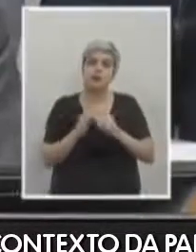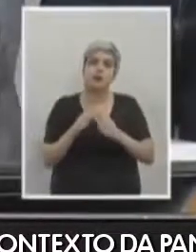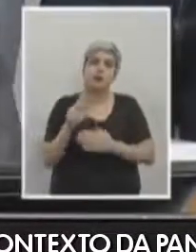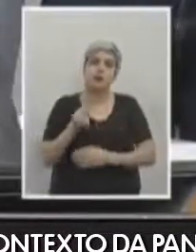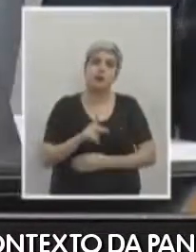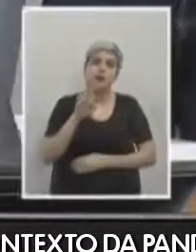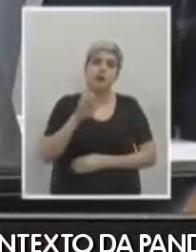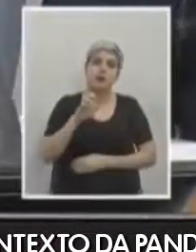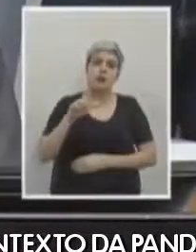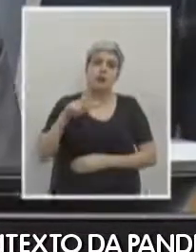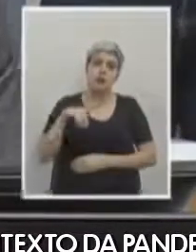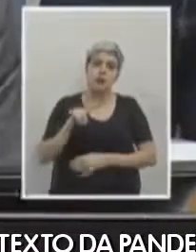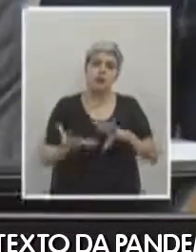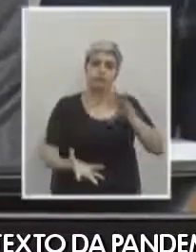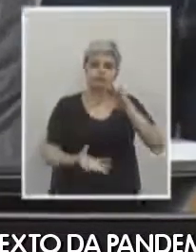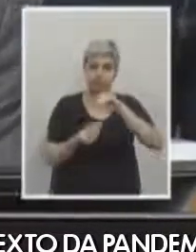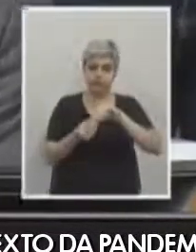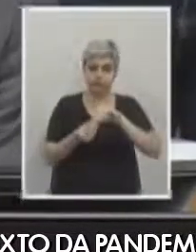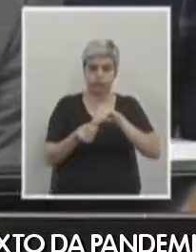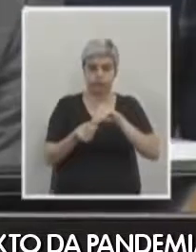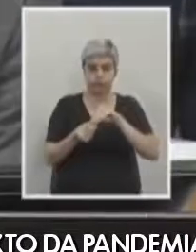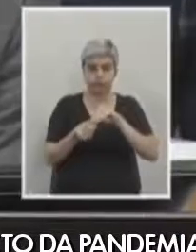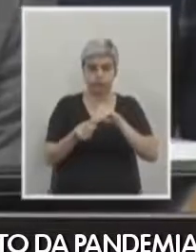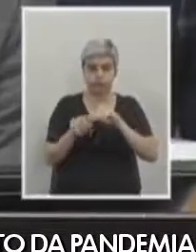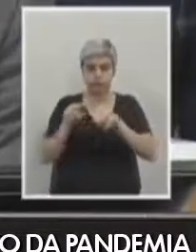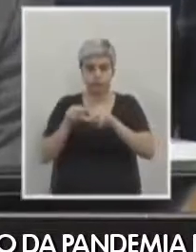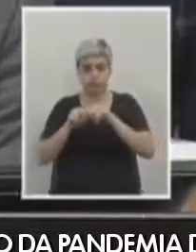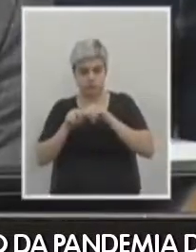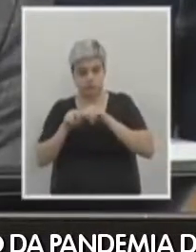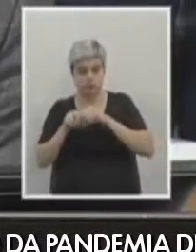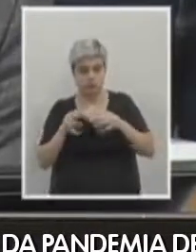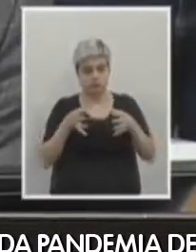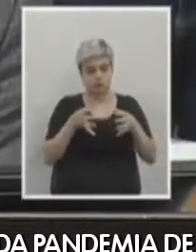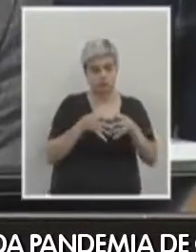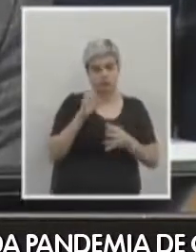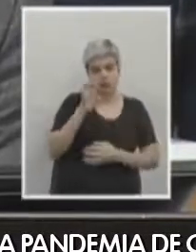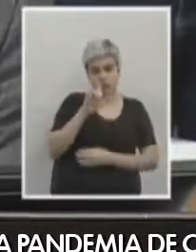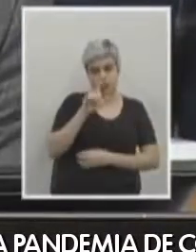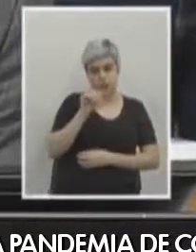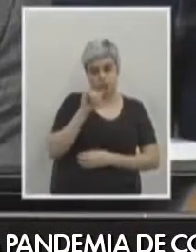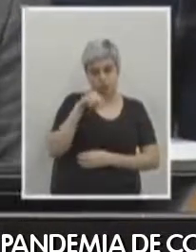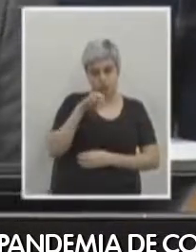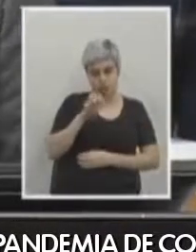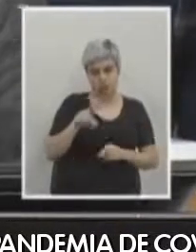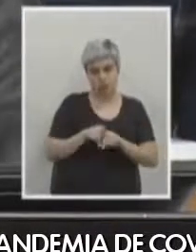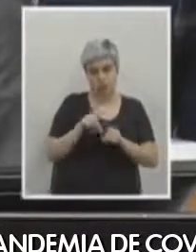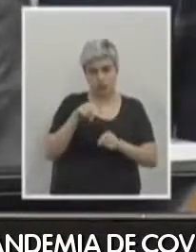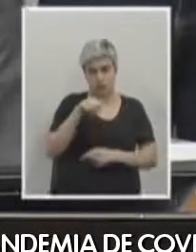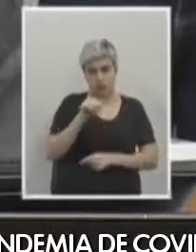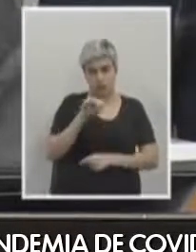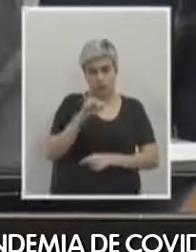algumas considerações diante da fala da Elaine e da Natália.